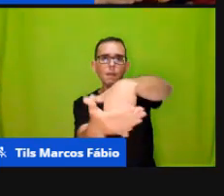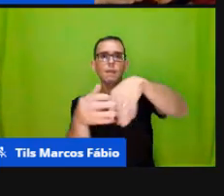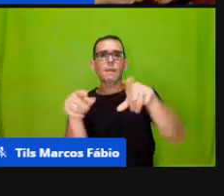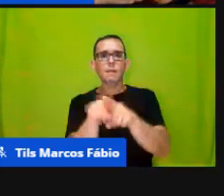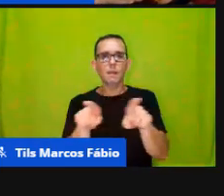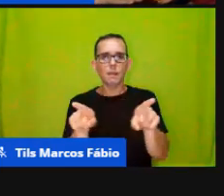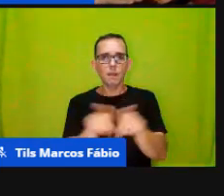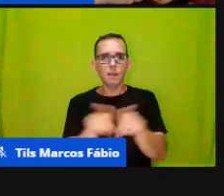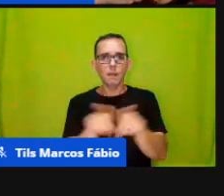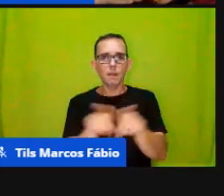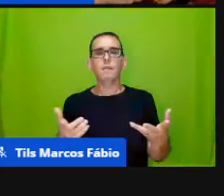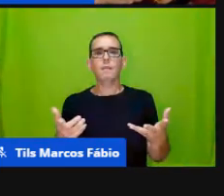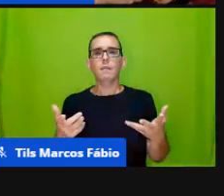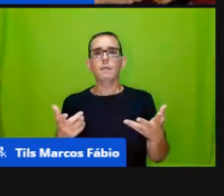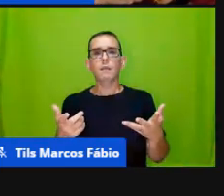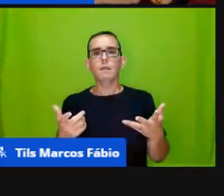a,